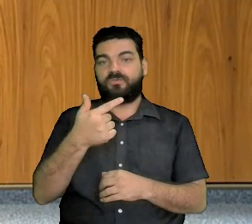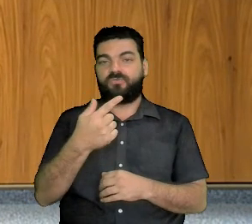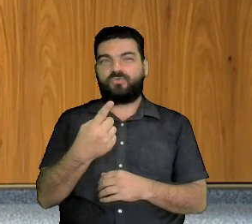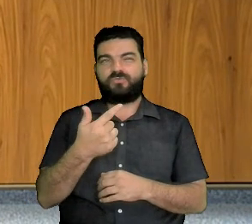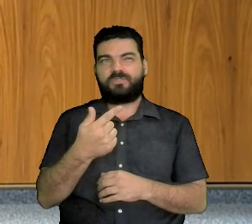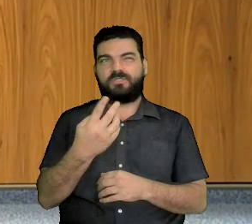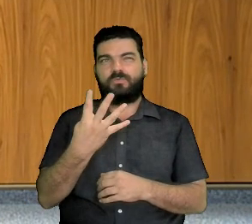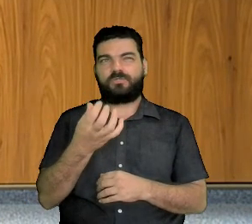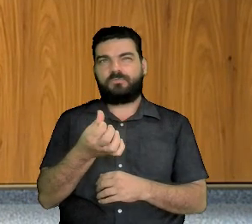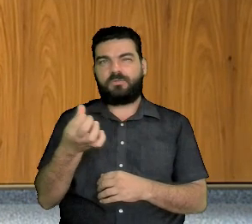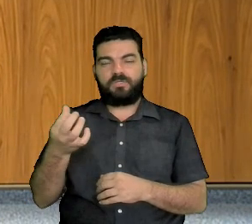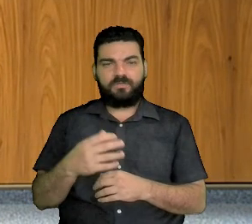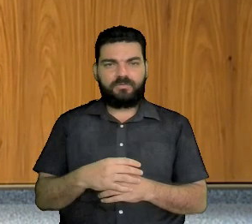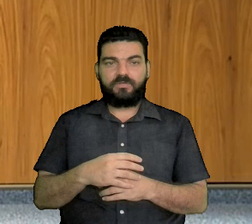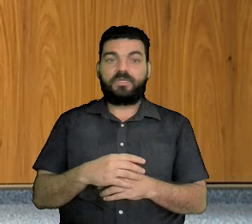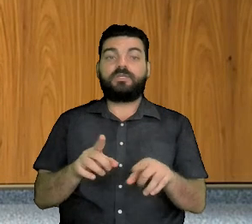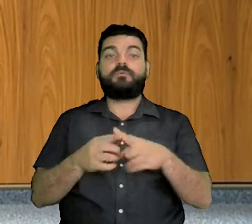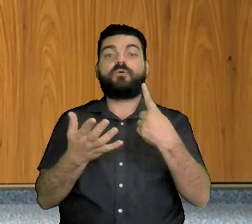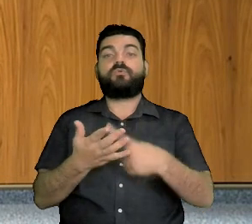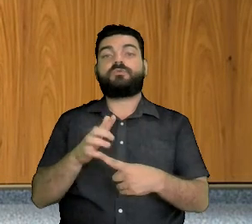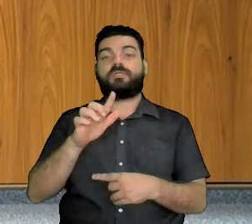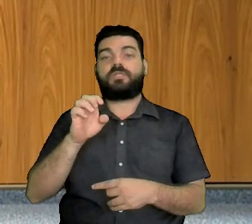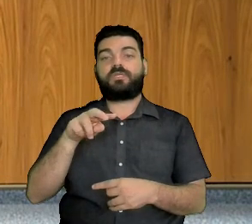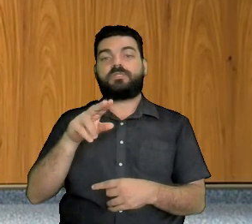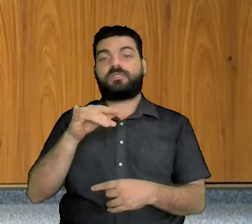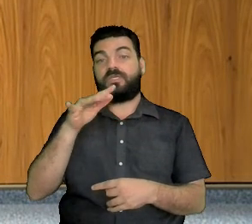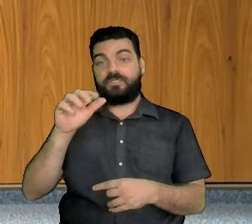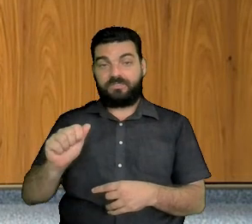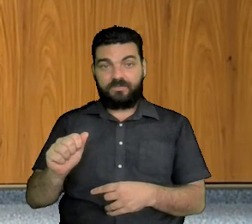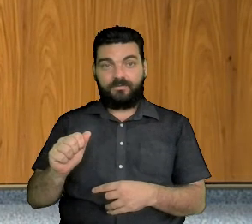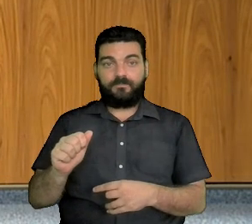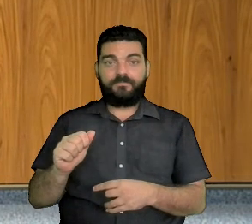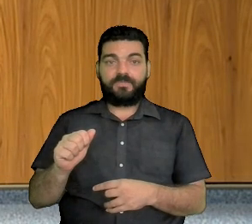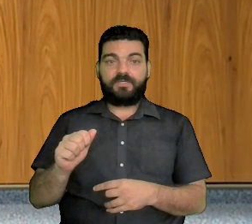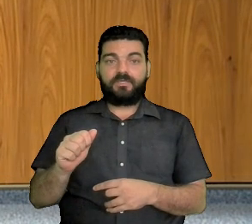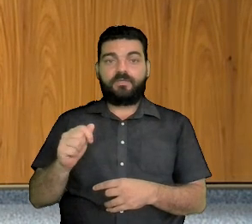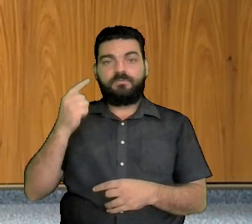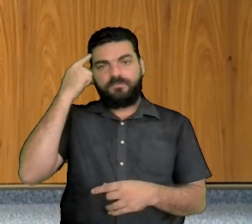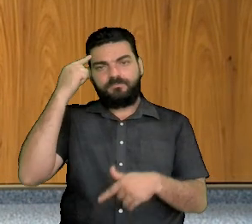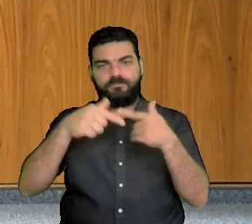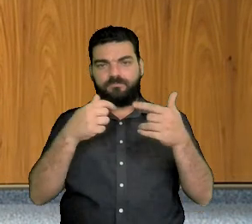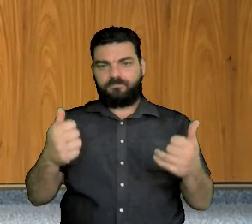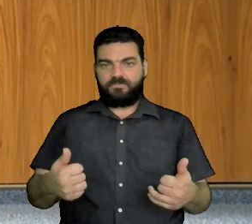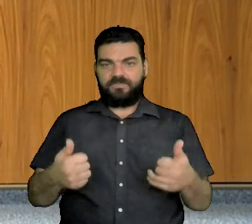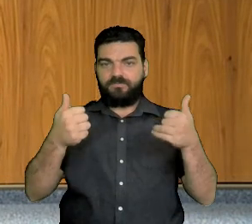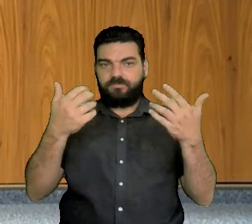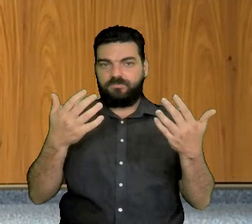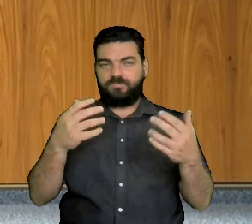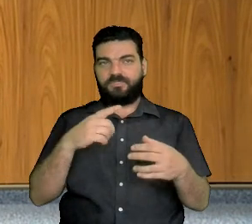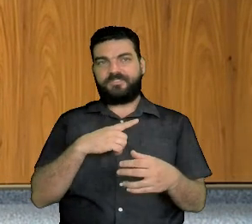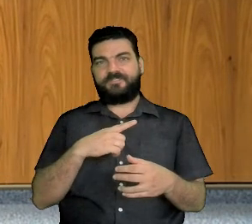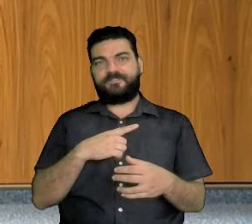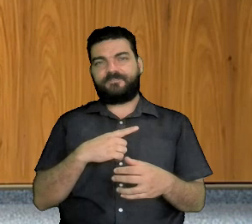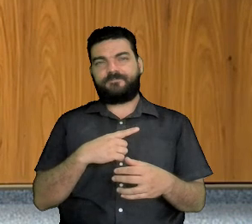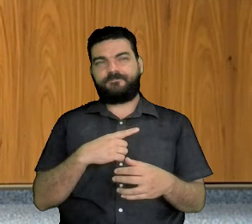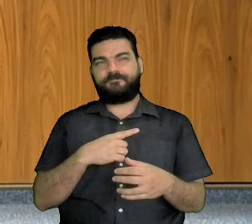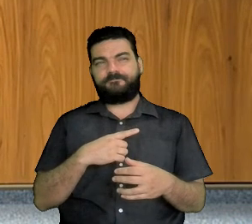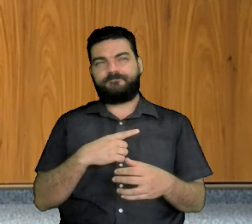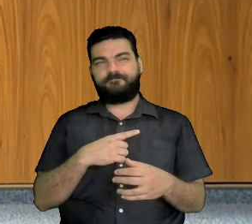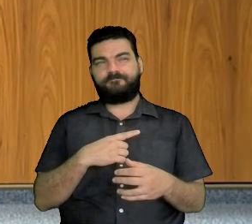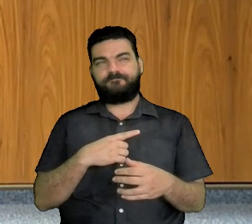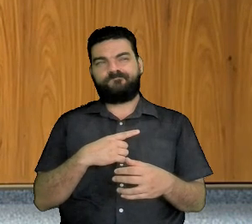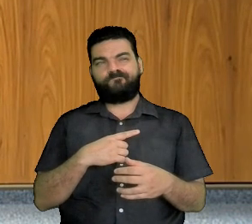e o acordo de leniência, também nessa linha de eficiência, ele tem uma